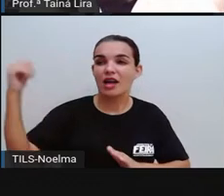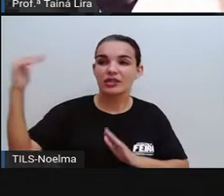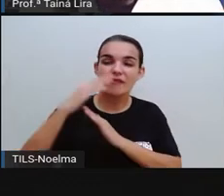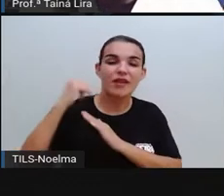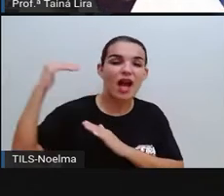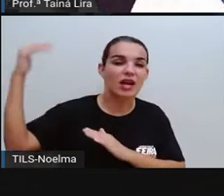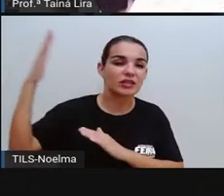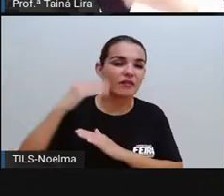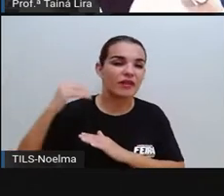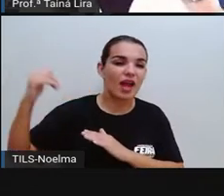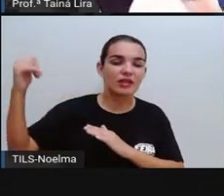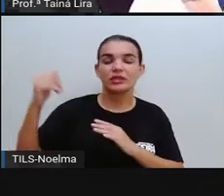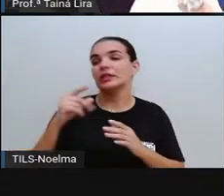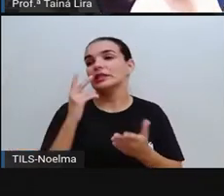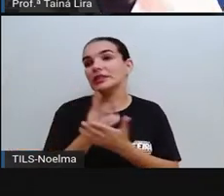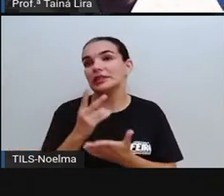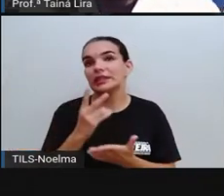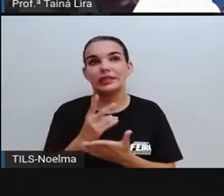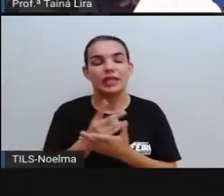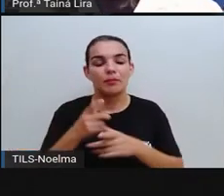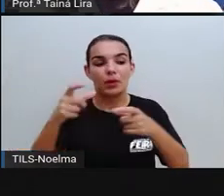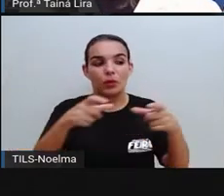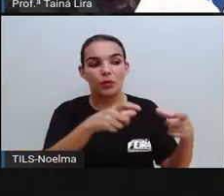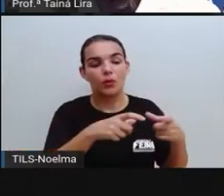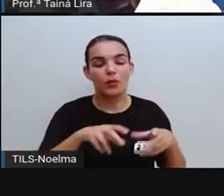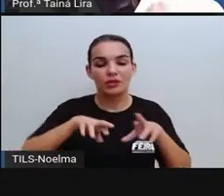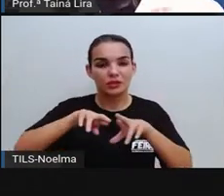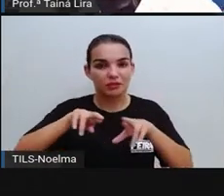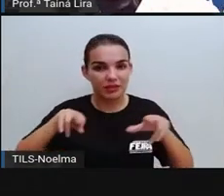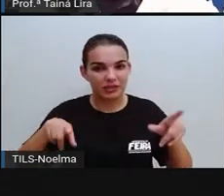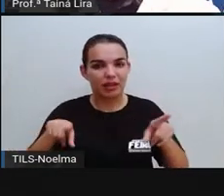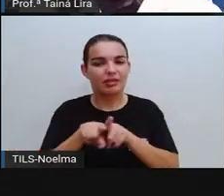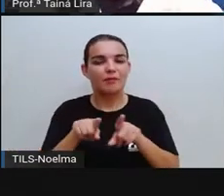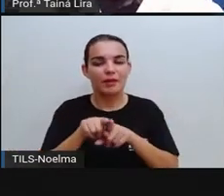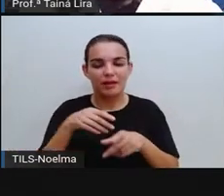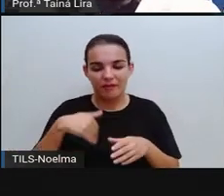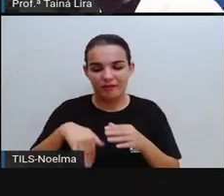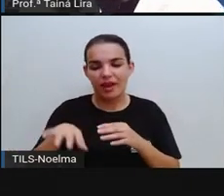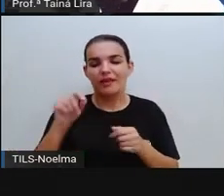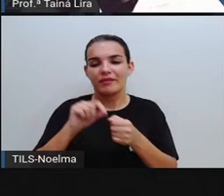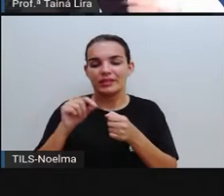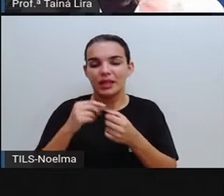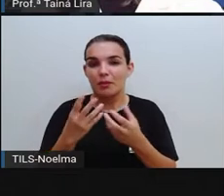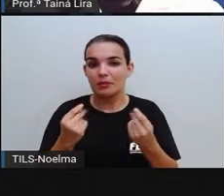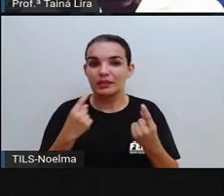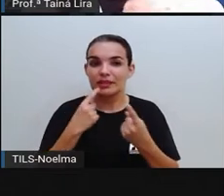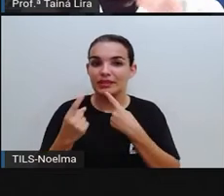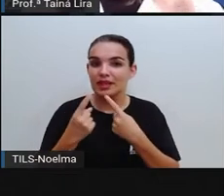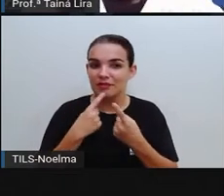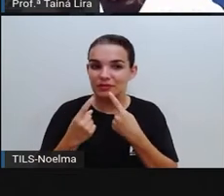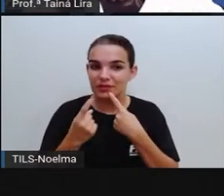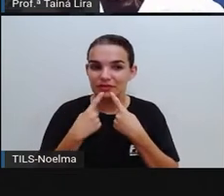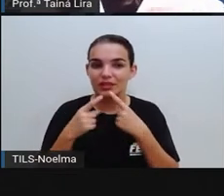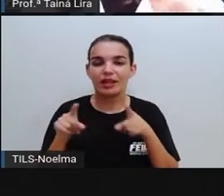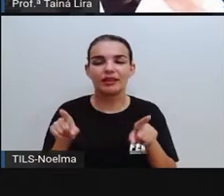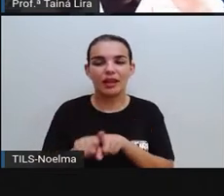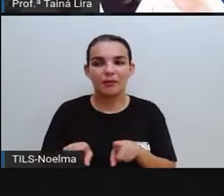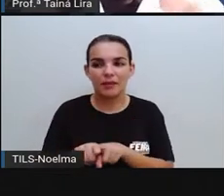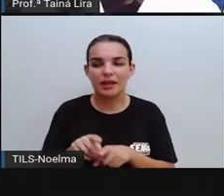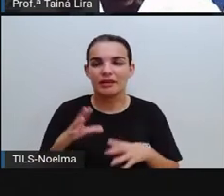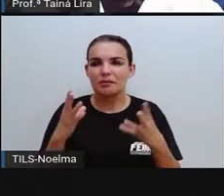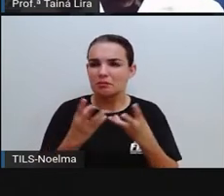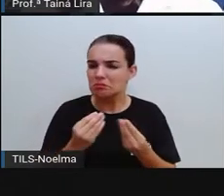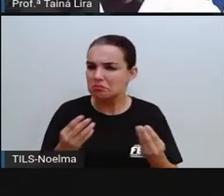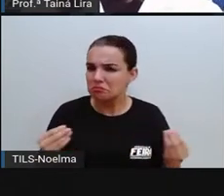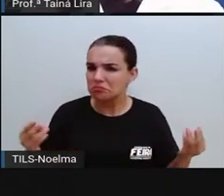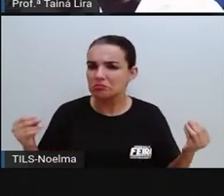para fazer matéria, e ela também faz várias entrevistas aí para o Globo Repórter, e ela também já entrevistou